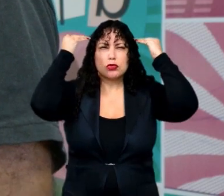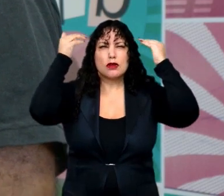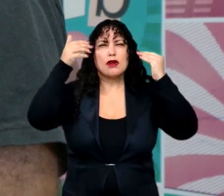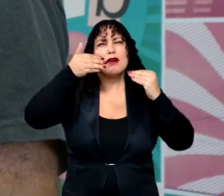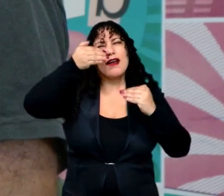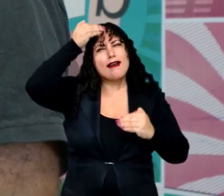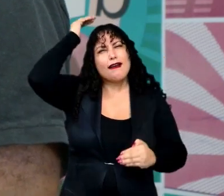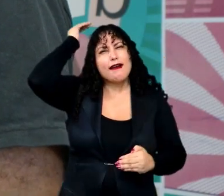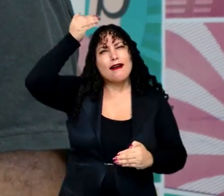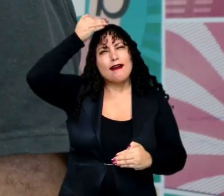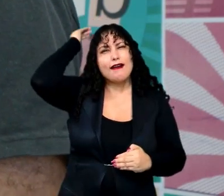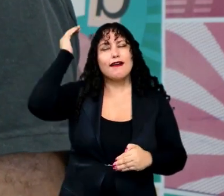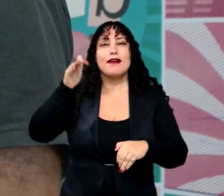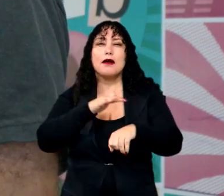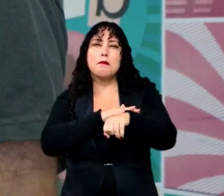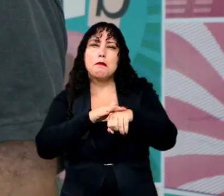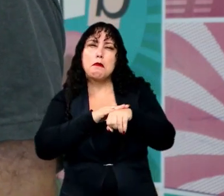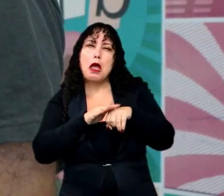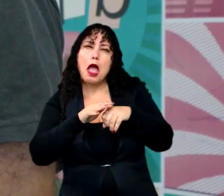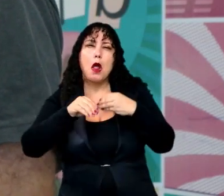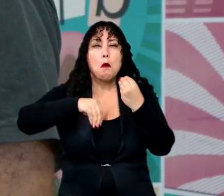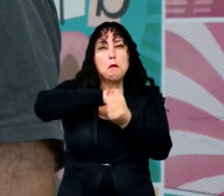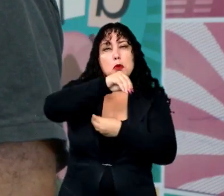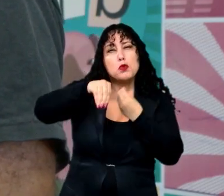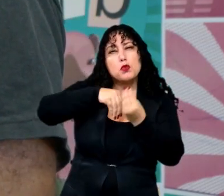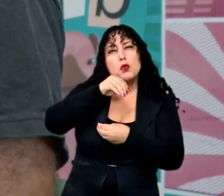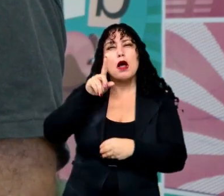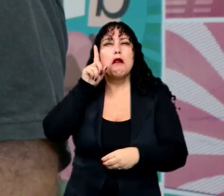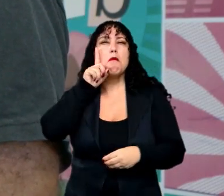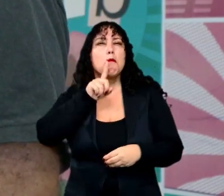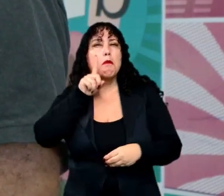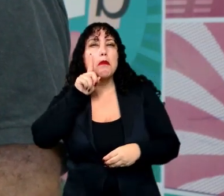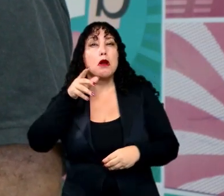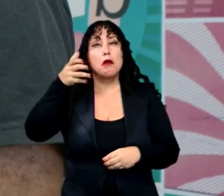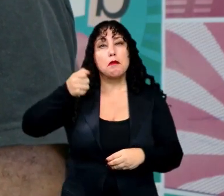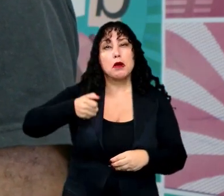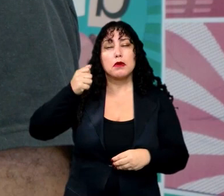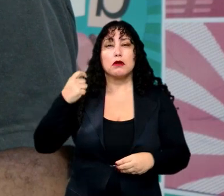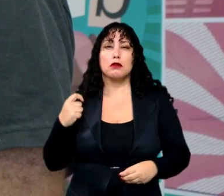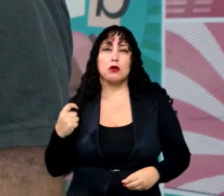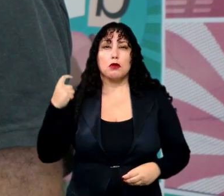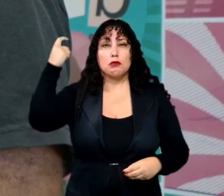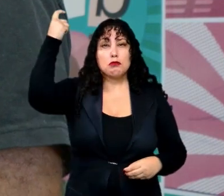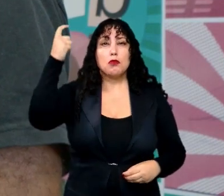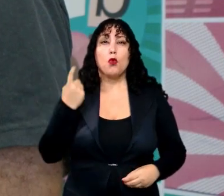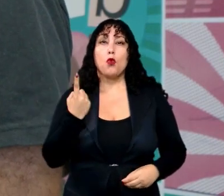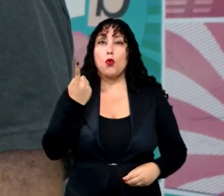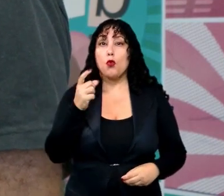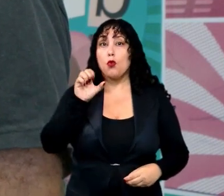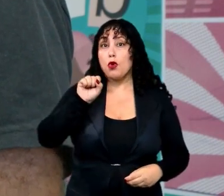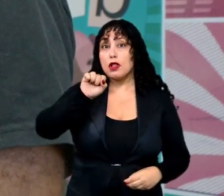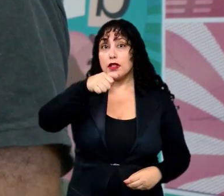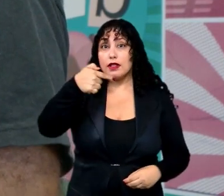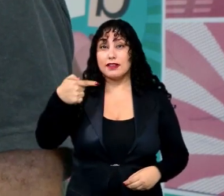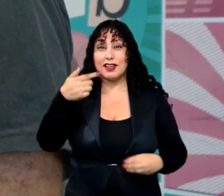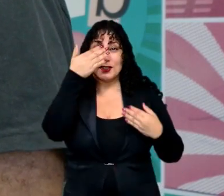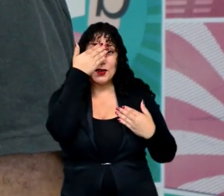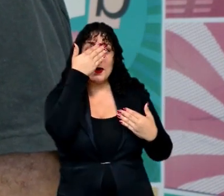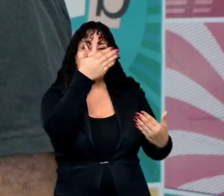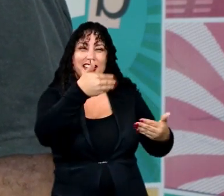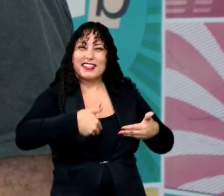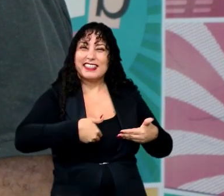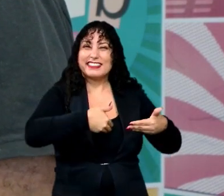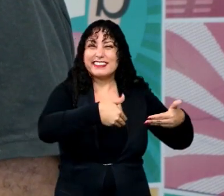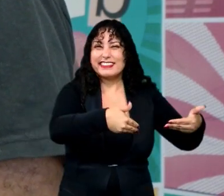Calvo pele clara ou parda eh tem 1,87 m e muito obrigado pelo seu